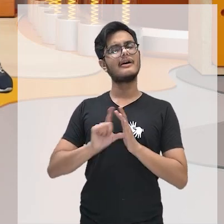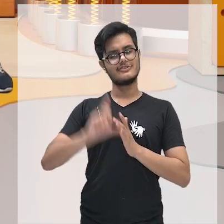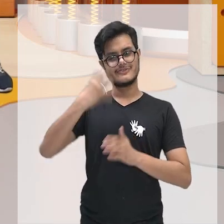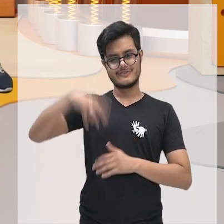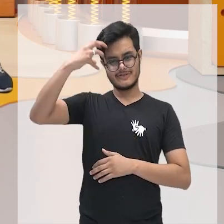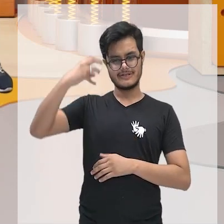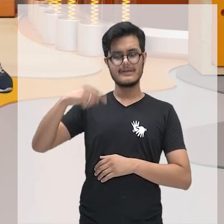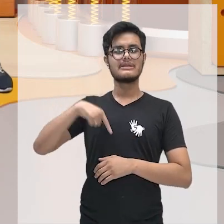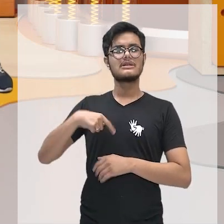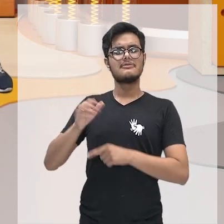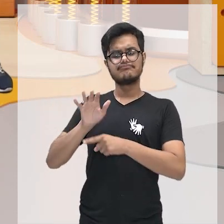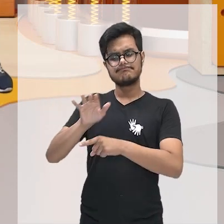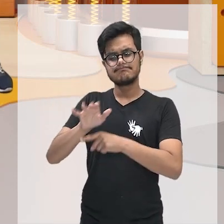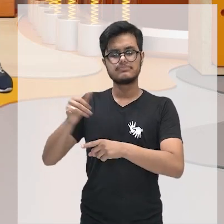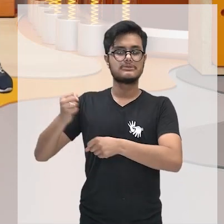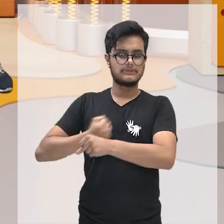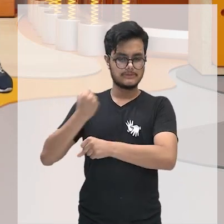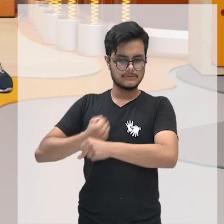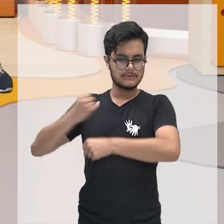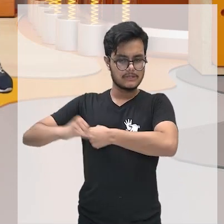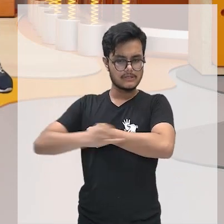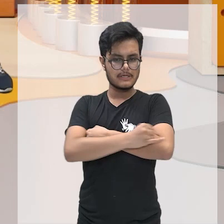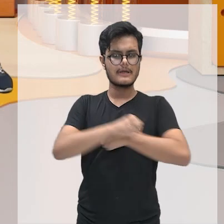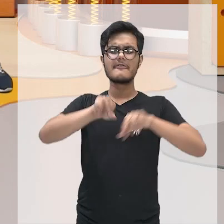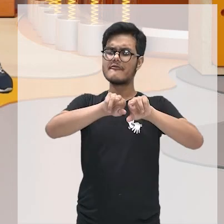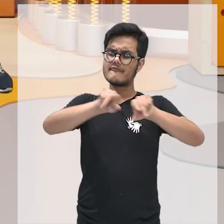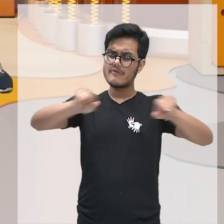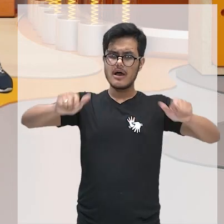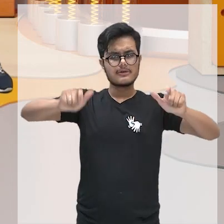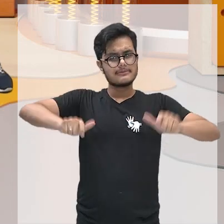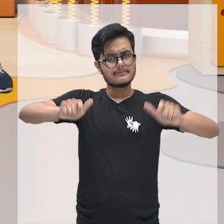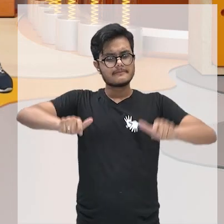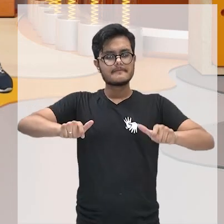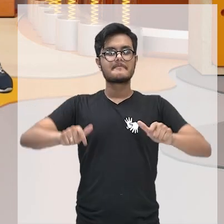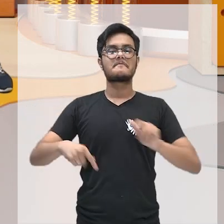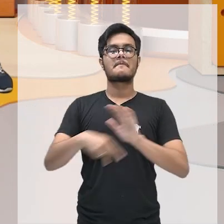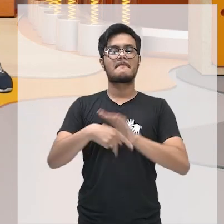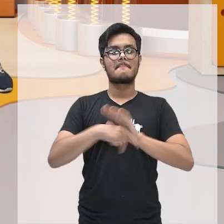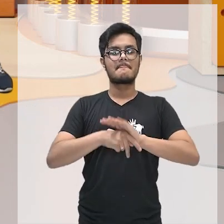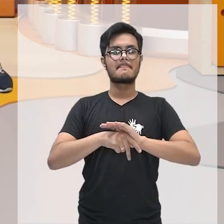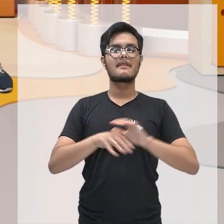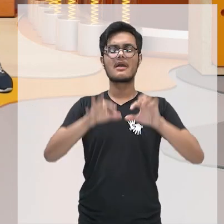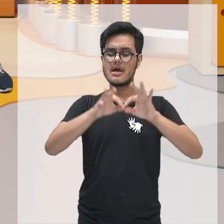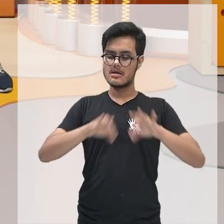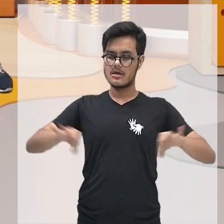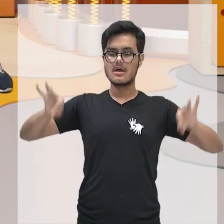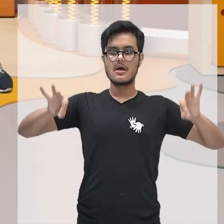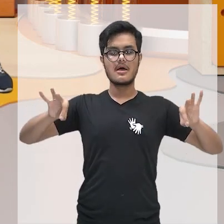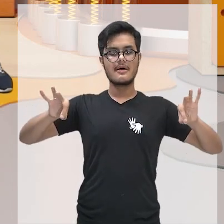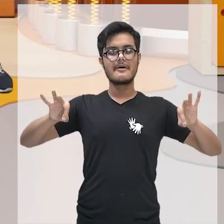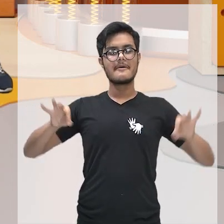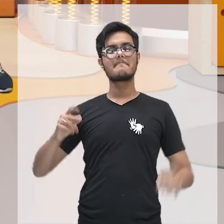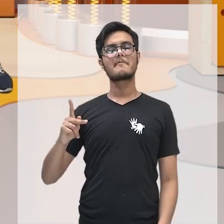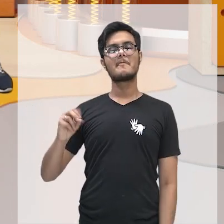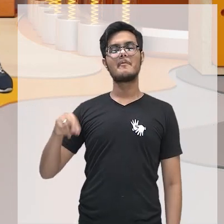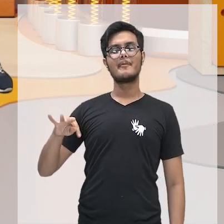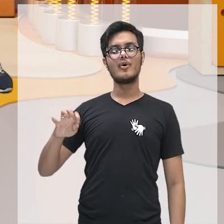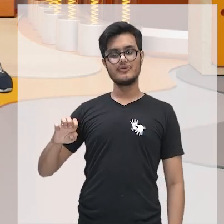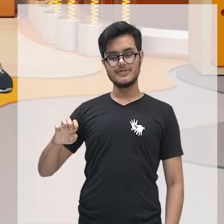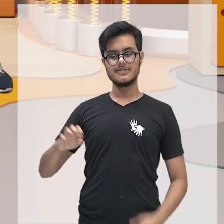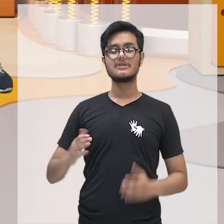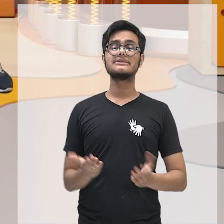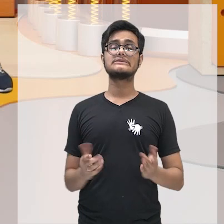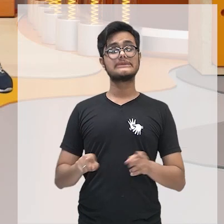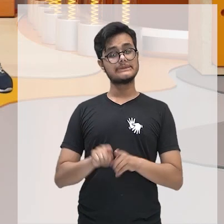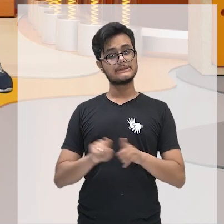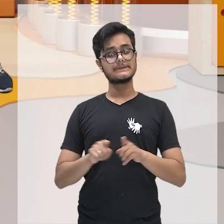construtivos incluindo a construção de da ponte do sublicio que foi importante dentro daquele contexto e